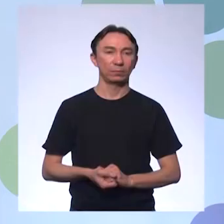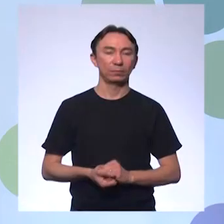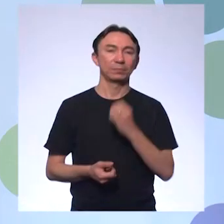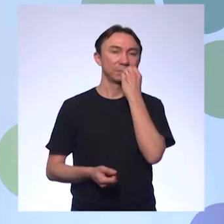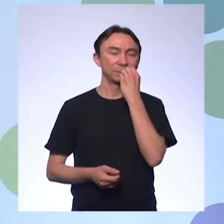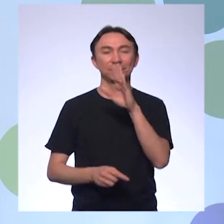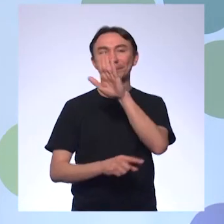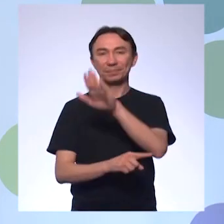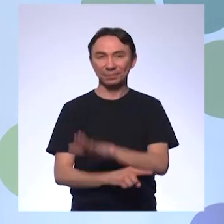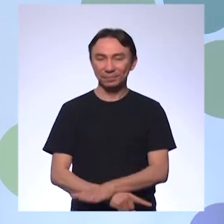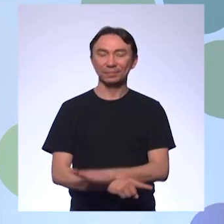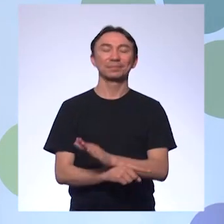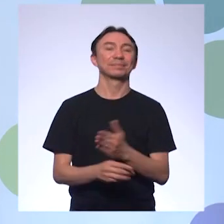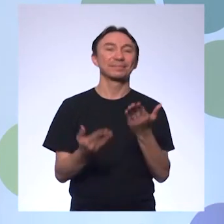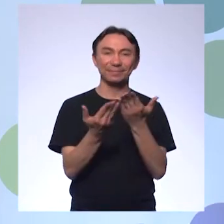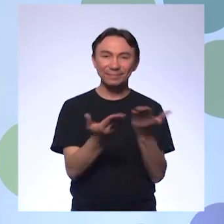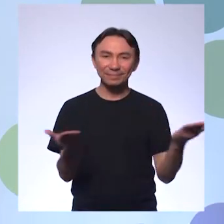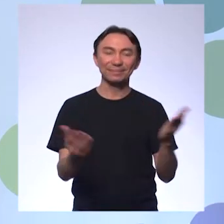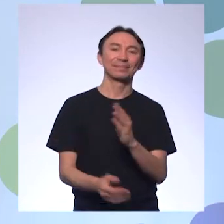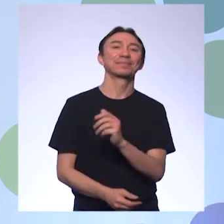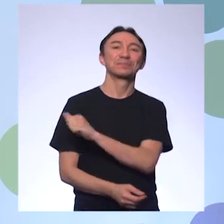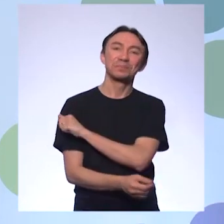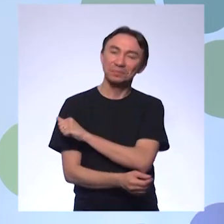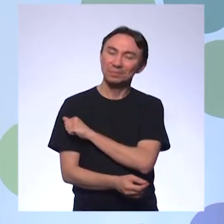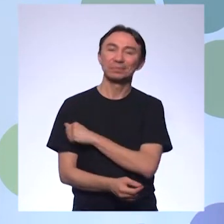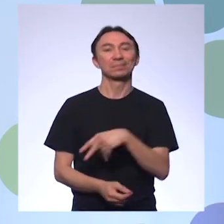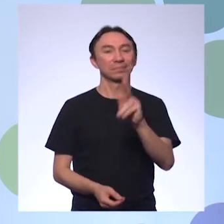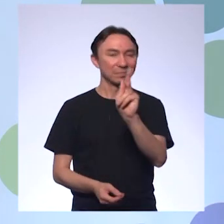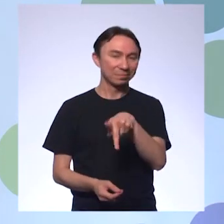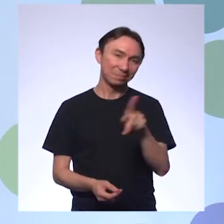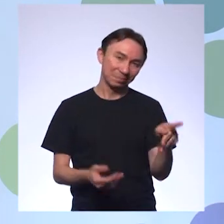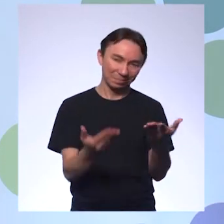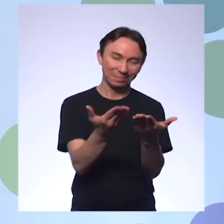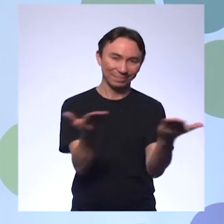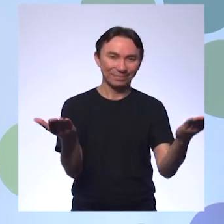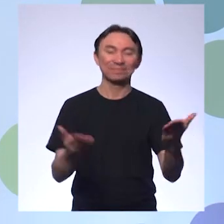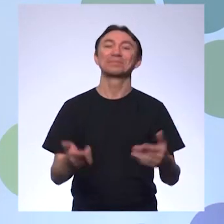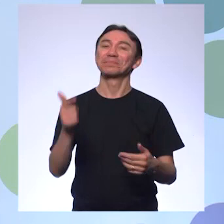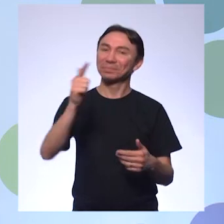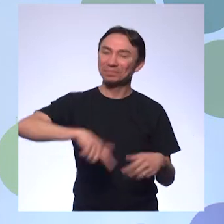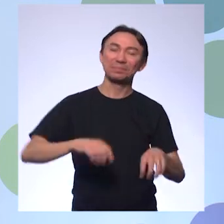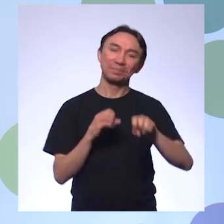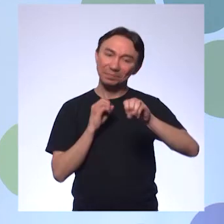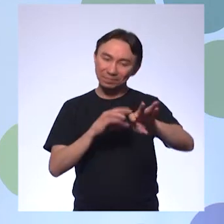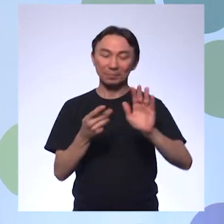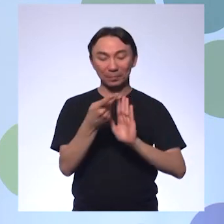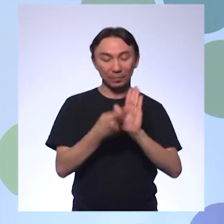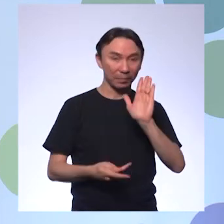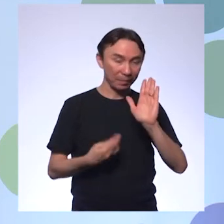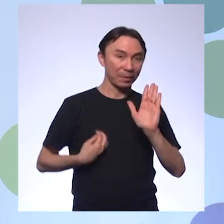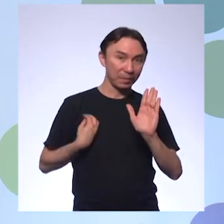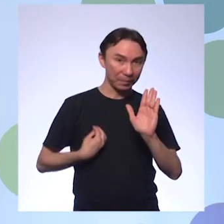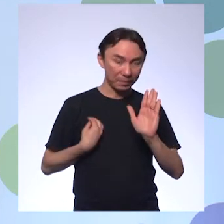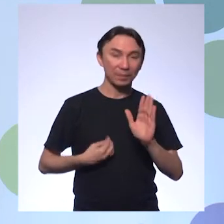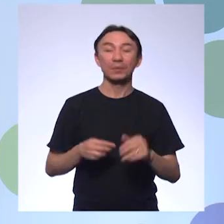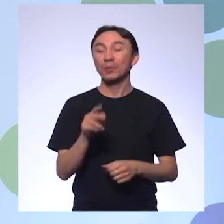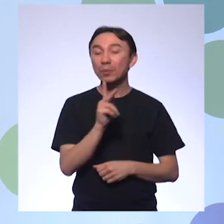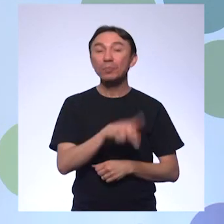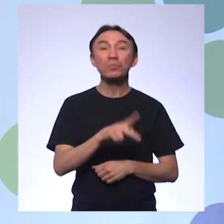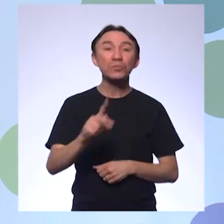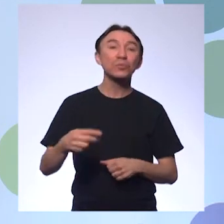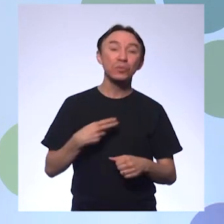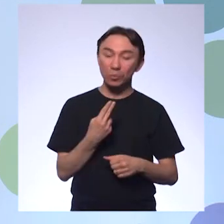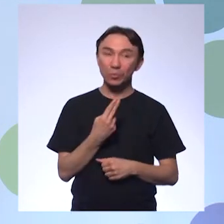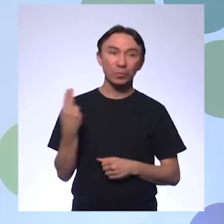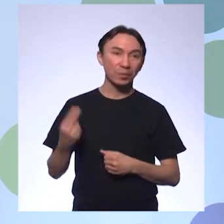Boa tarde, professores e estudantes. Sejam bem-vindos a mais uma aula de projeto de vida. Sou a professora Luanda e o tema da nossa